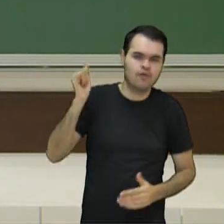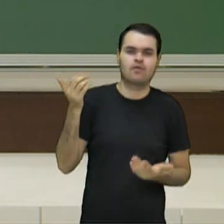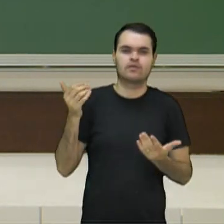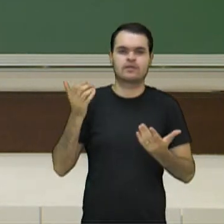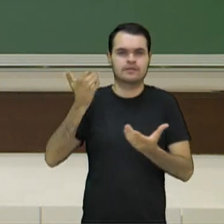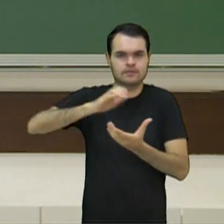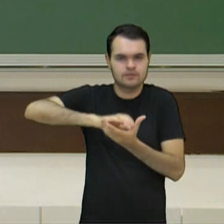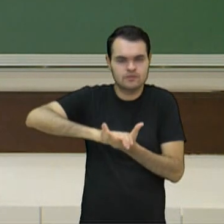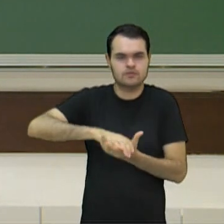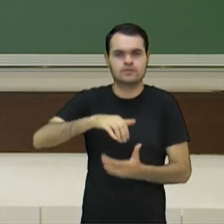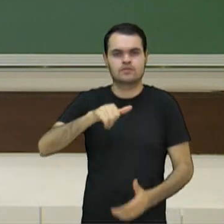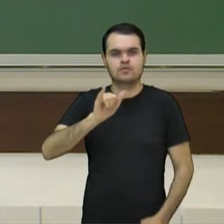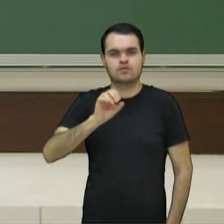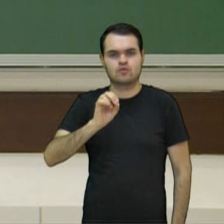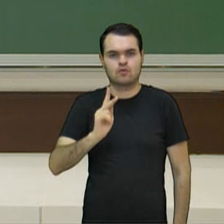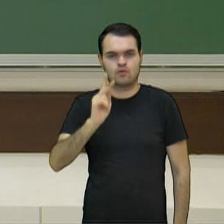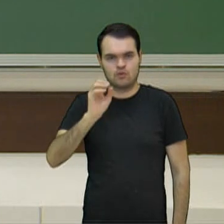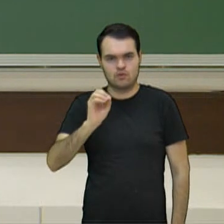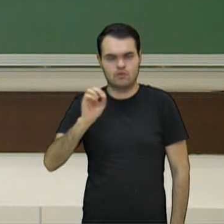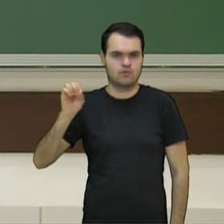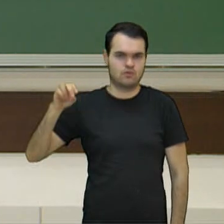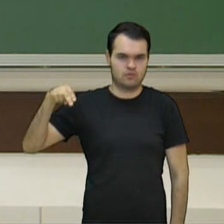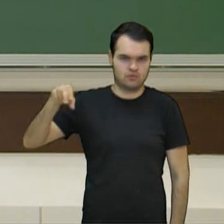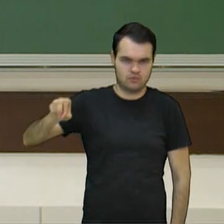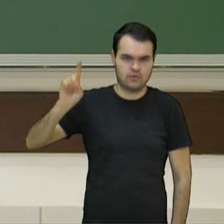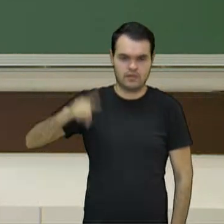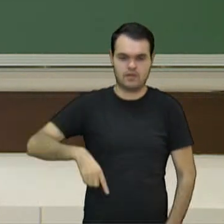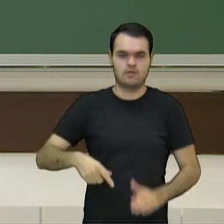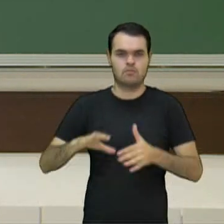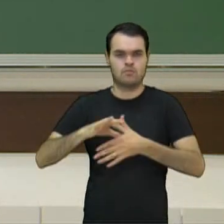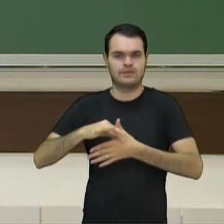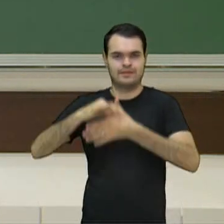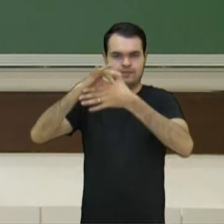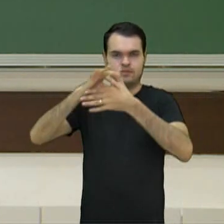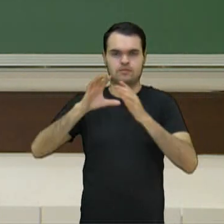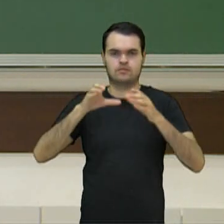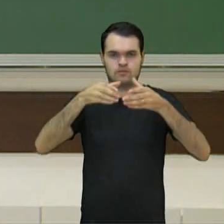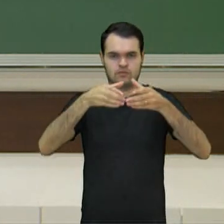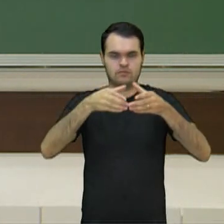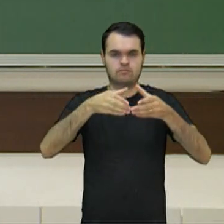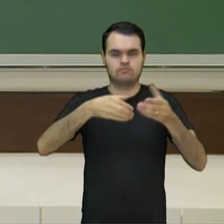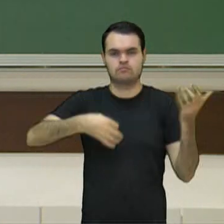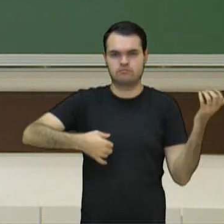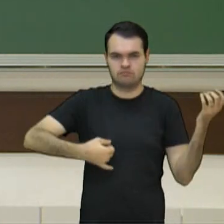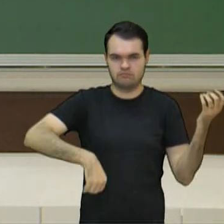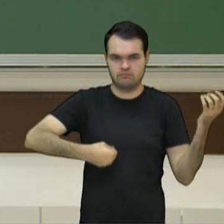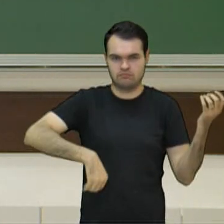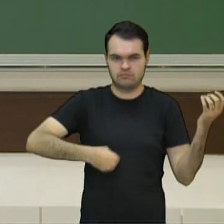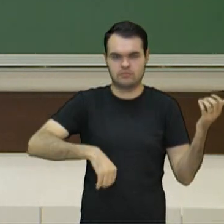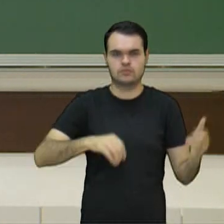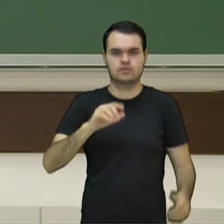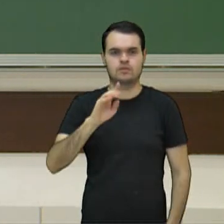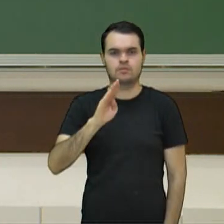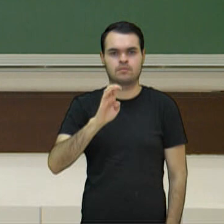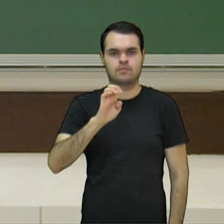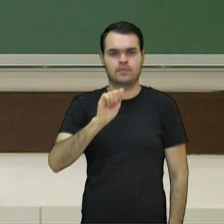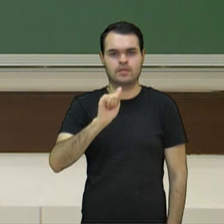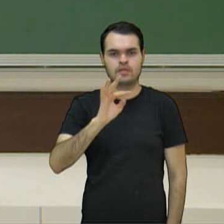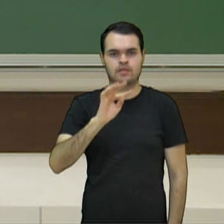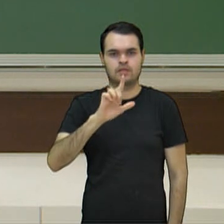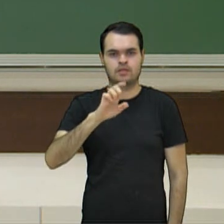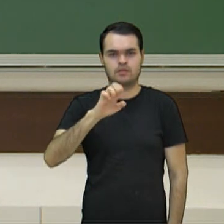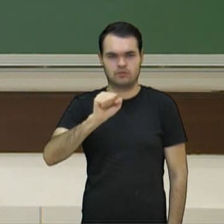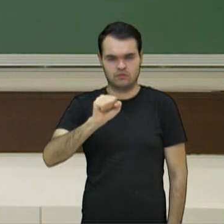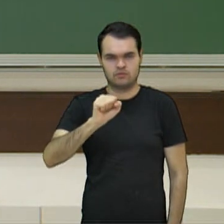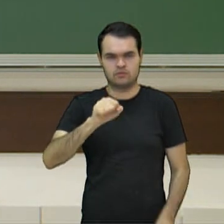Que ele era um cantor, né? Foi o líder da banda os Beatles, fez uma parte de carreira solo, casou-se com